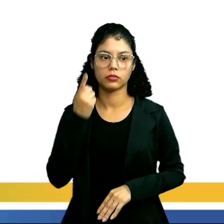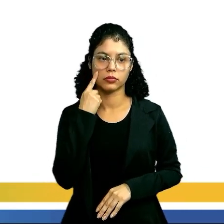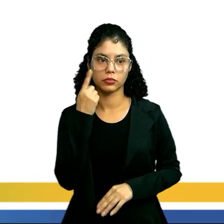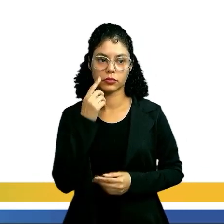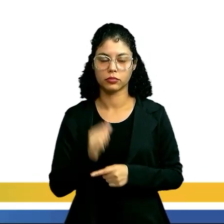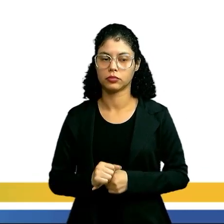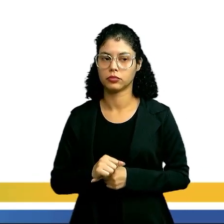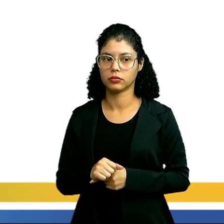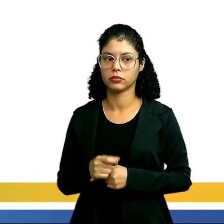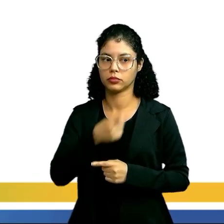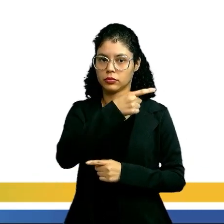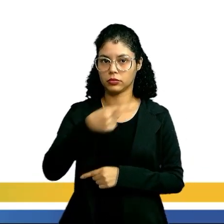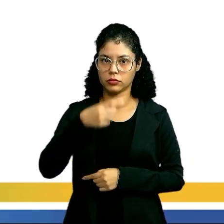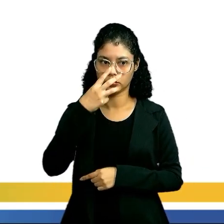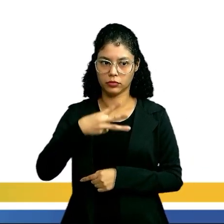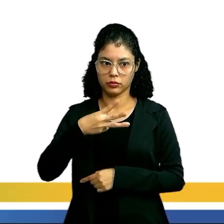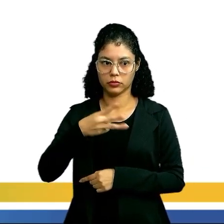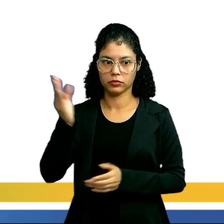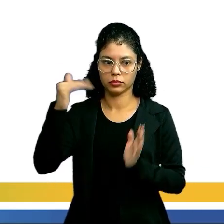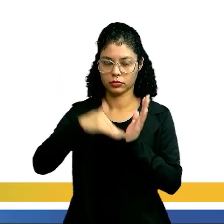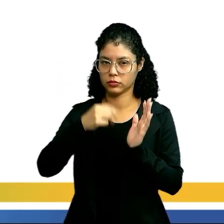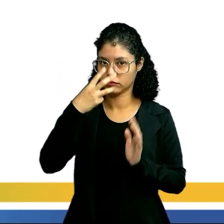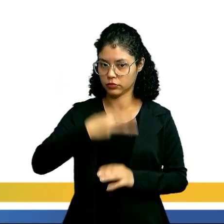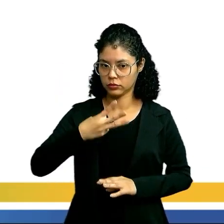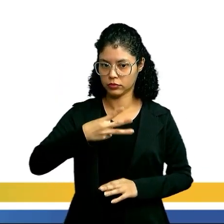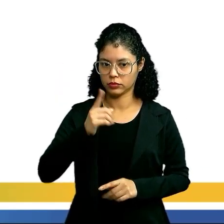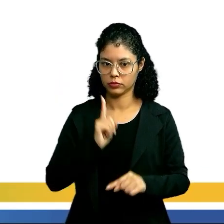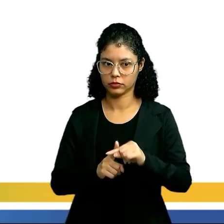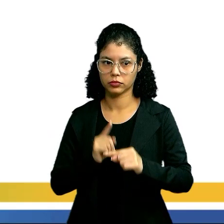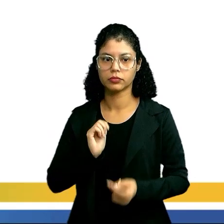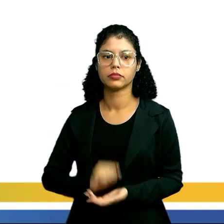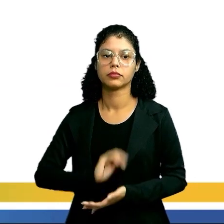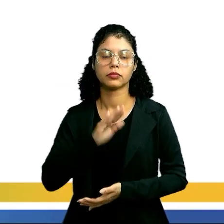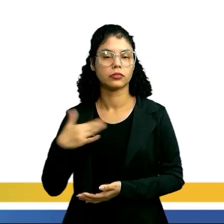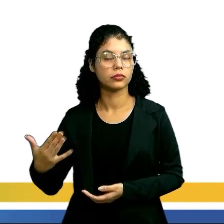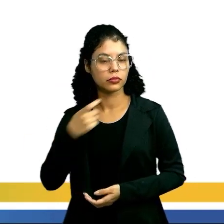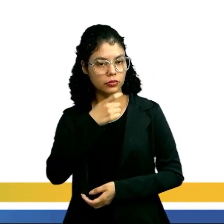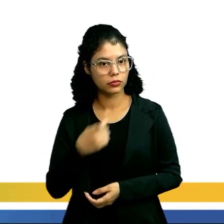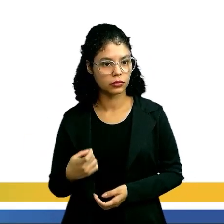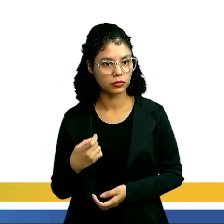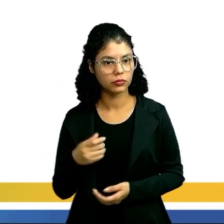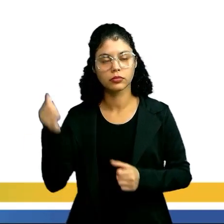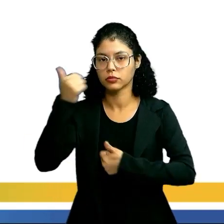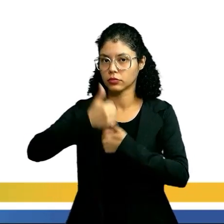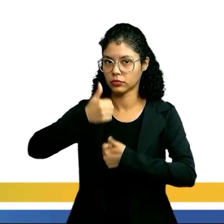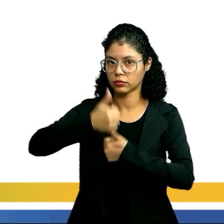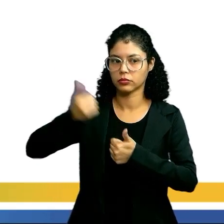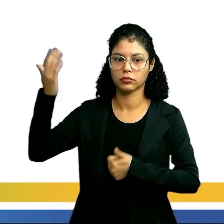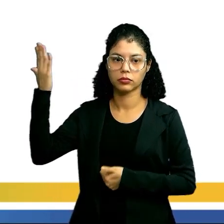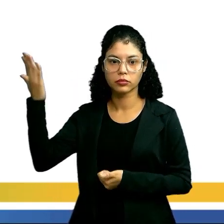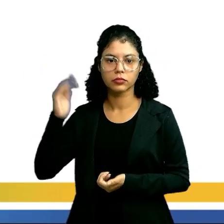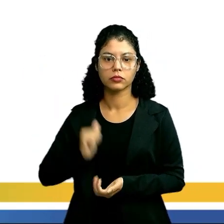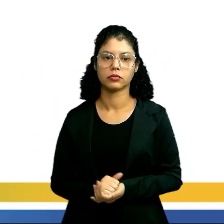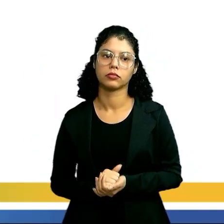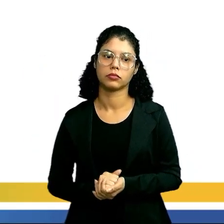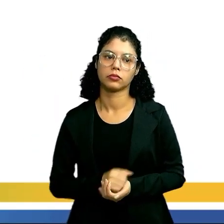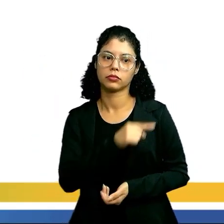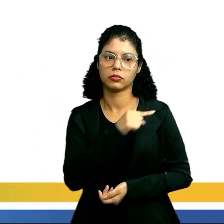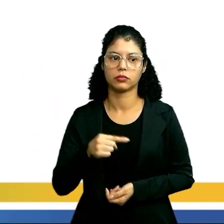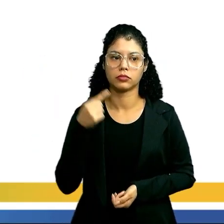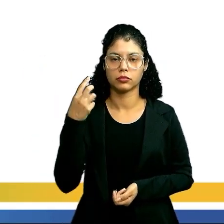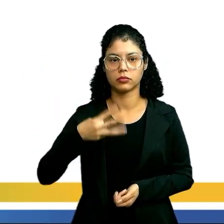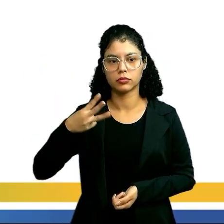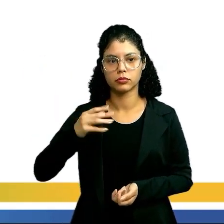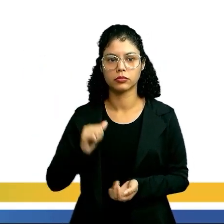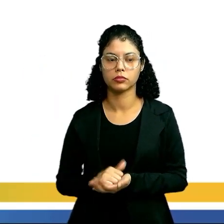Observe que eu tenho onde o x vai do menos 3 ao 3. Quando tiver o x, eu vou substituir. Se o x é menos